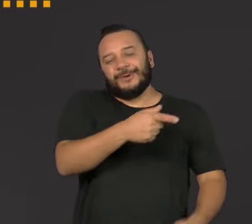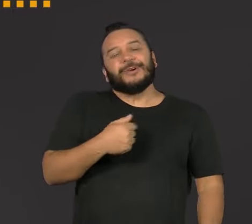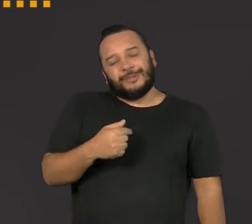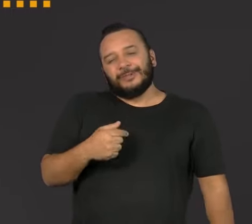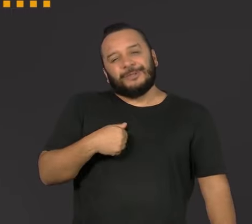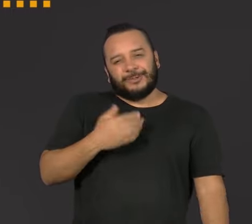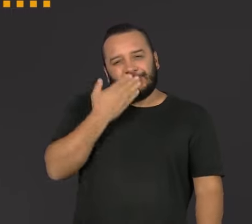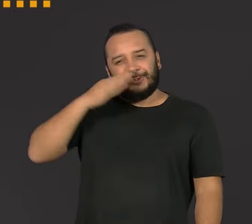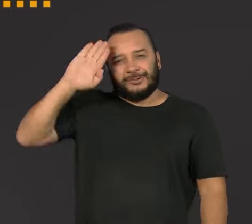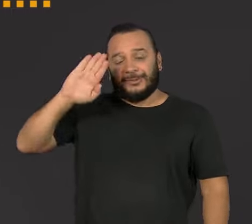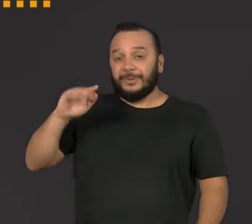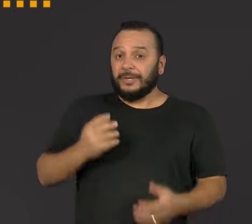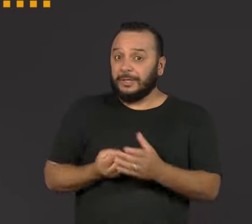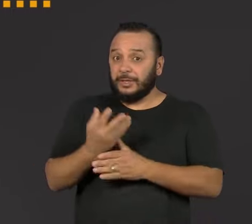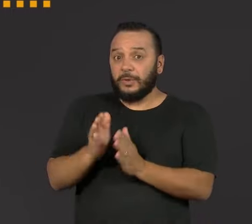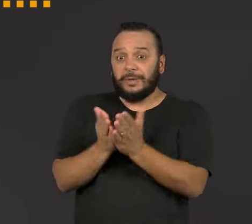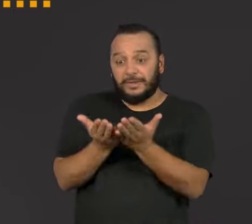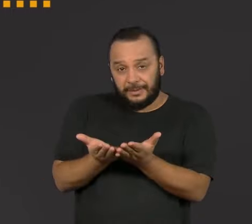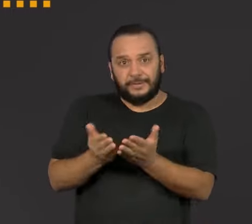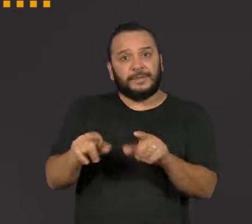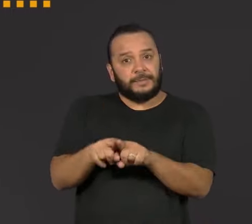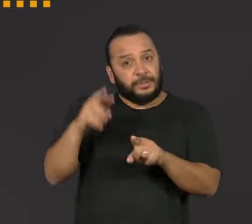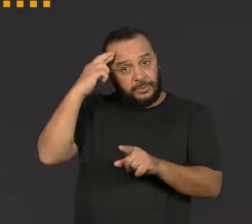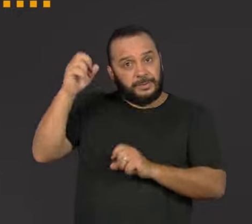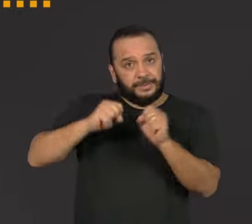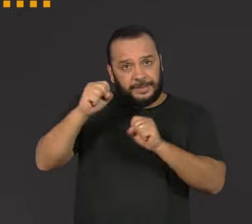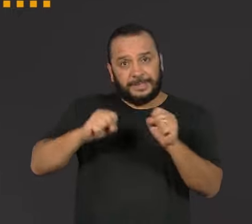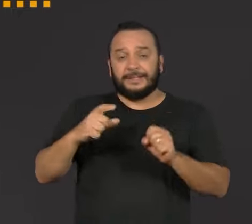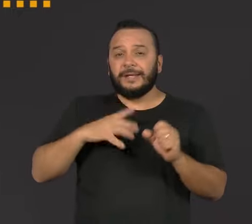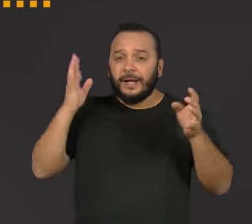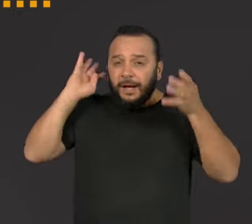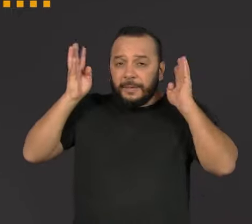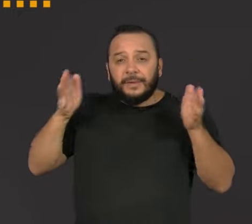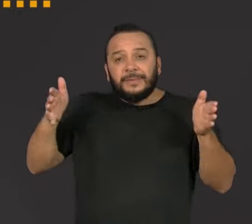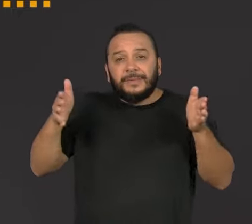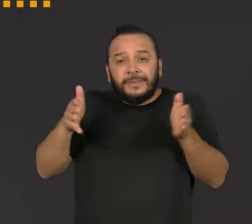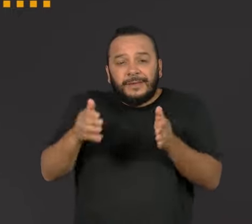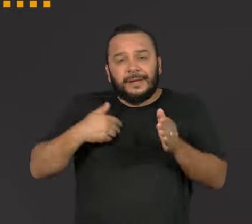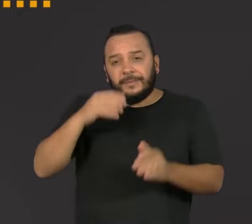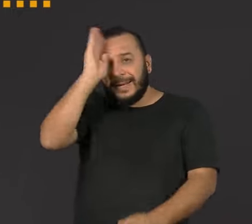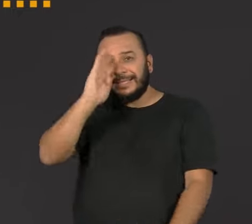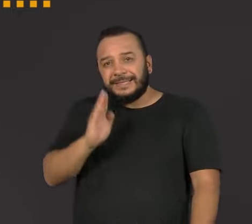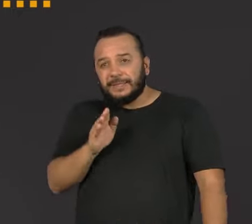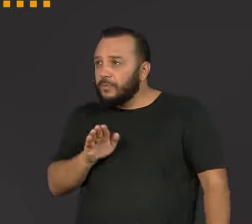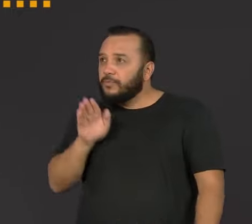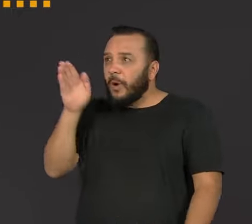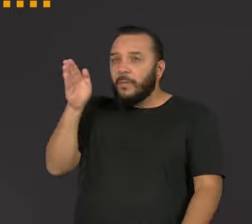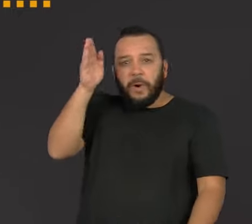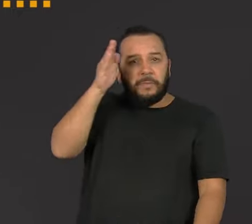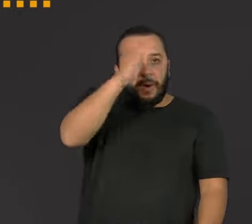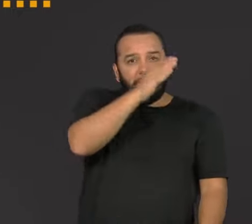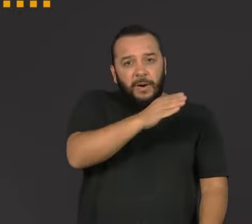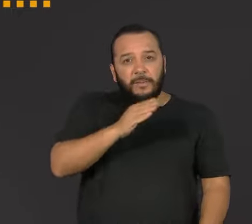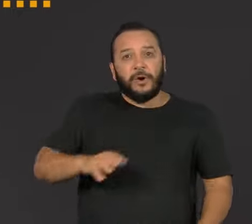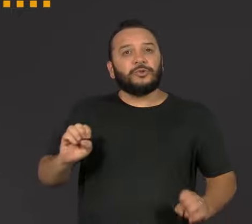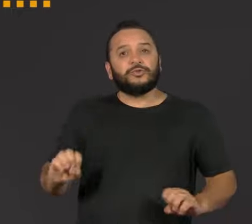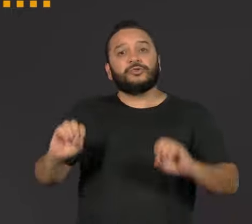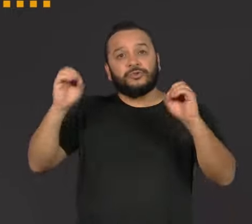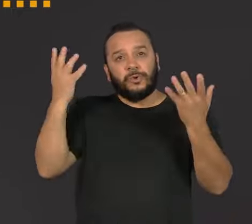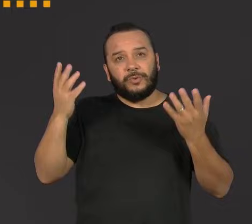livros, empresário, roda o Brasil em um mini caminhão que se transforma em palco de shows. O que ele